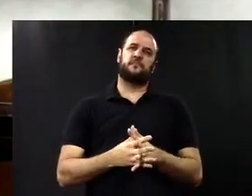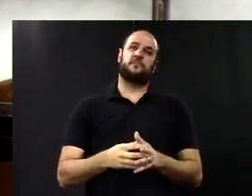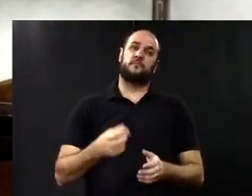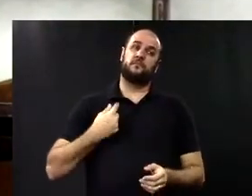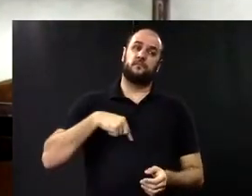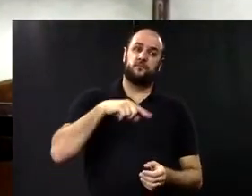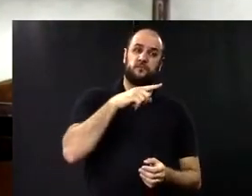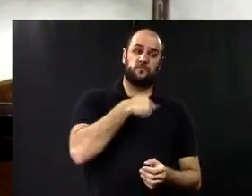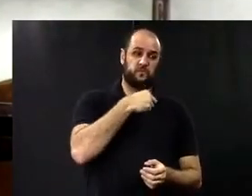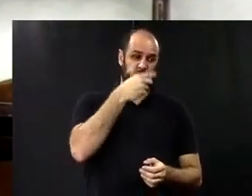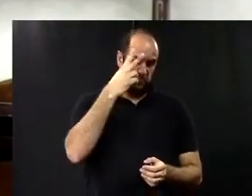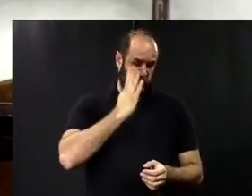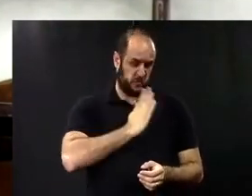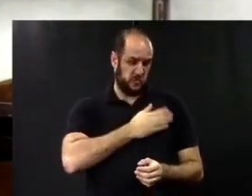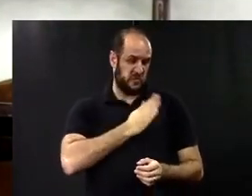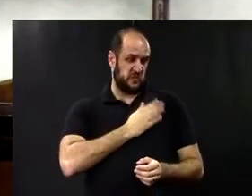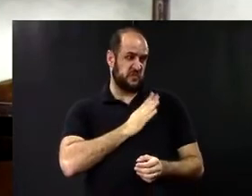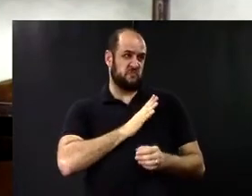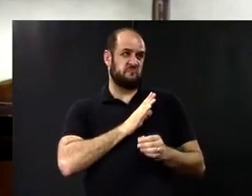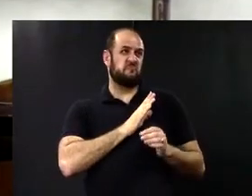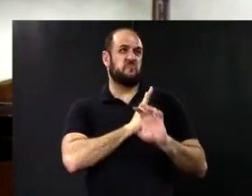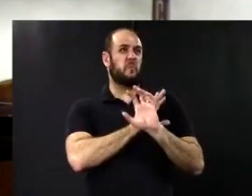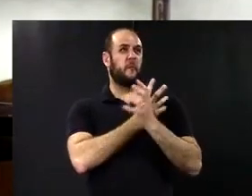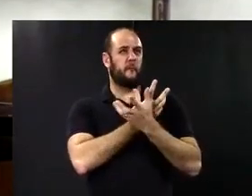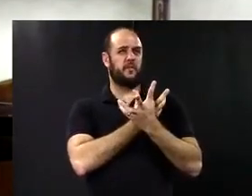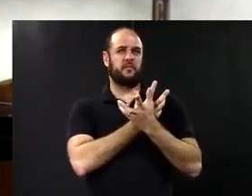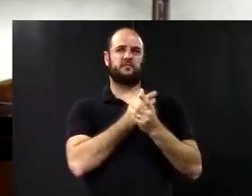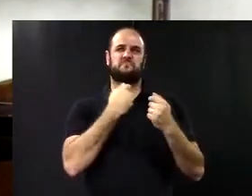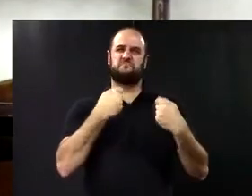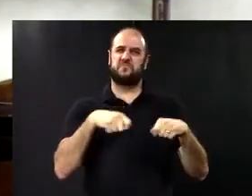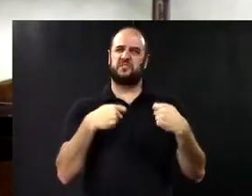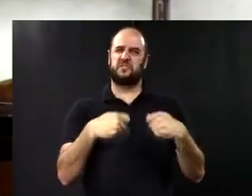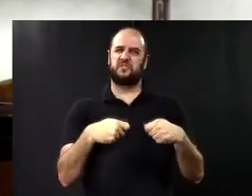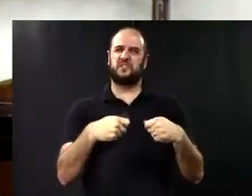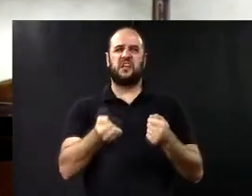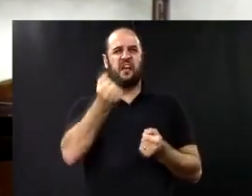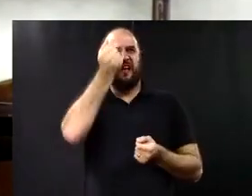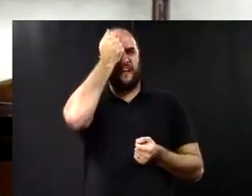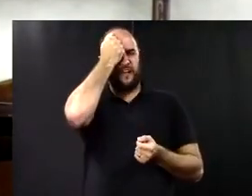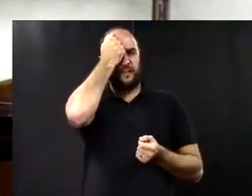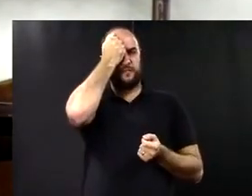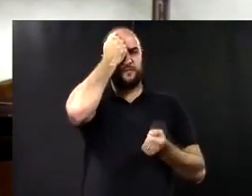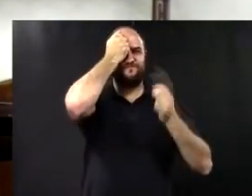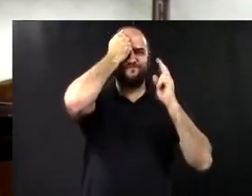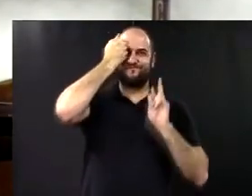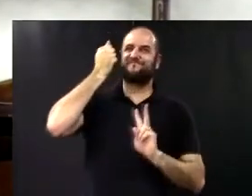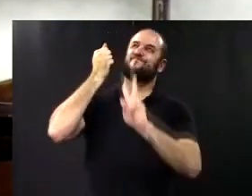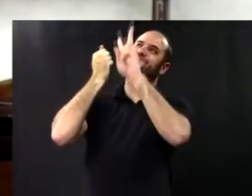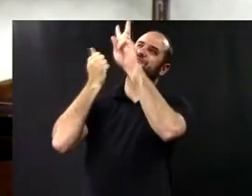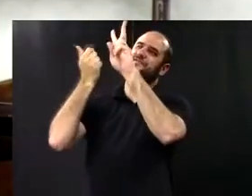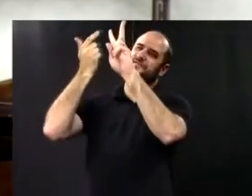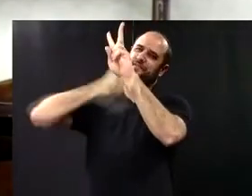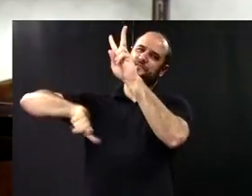podridão, a necessidade de nos arrependermos e de voltarmos para